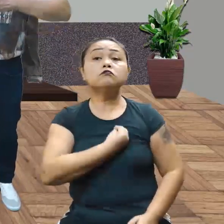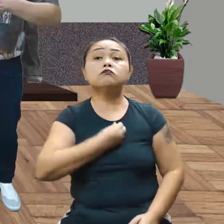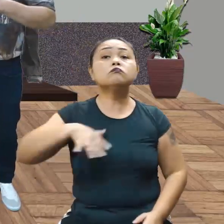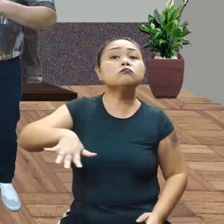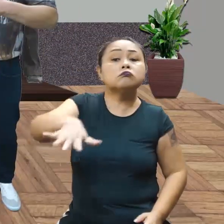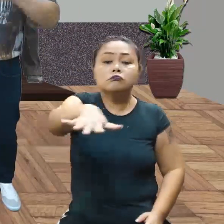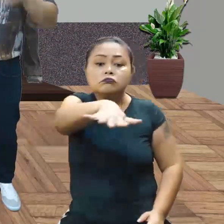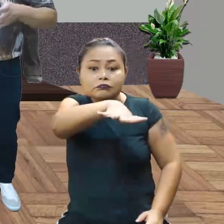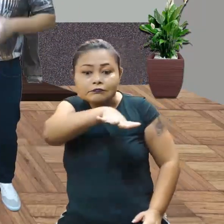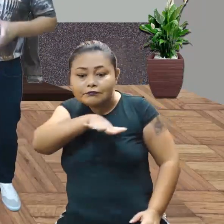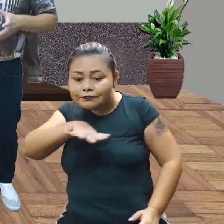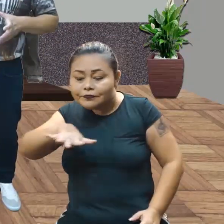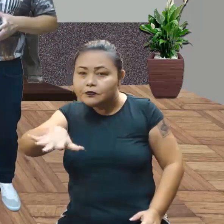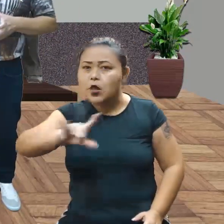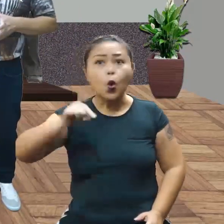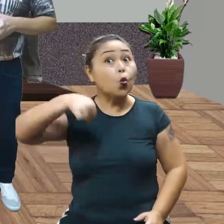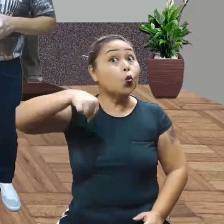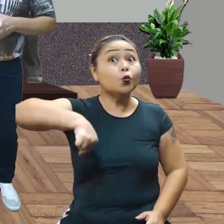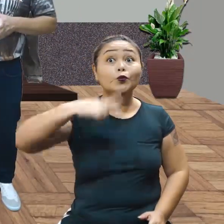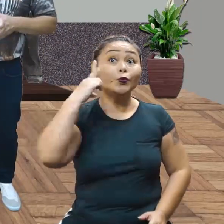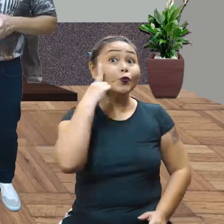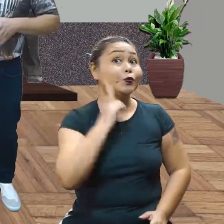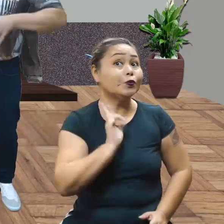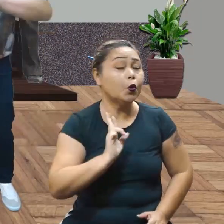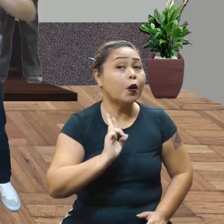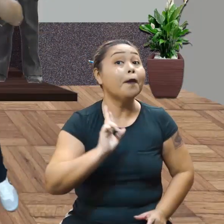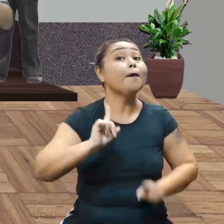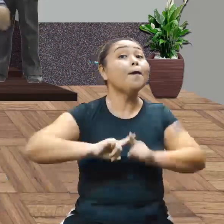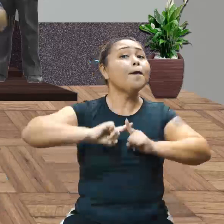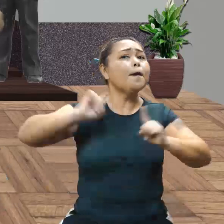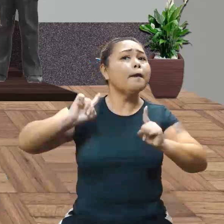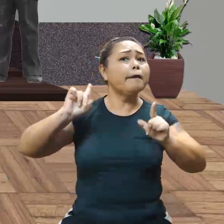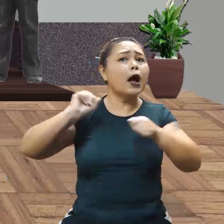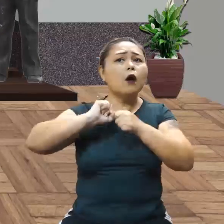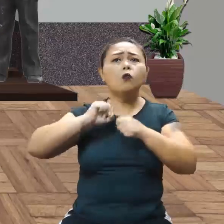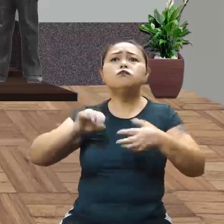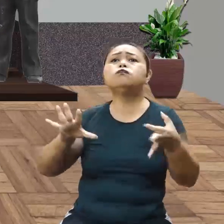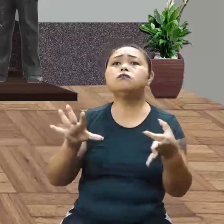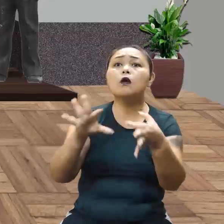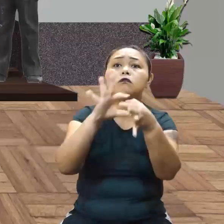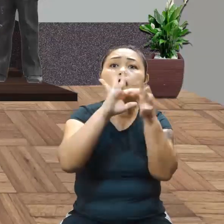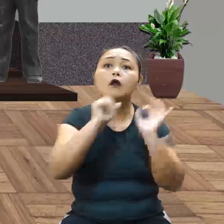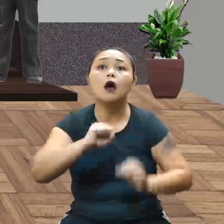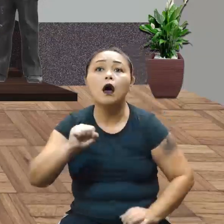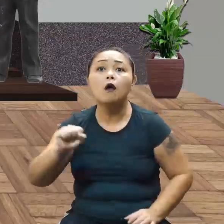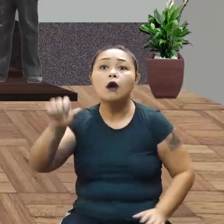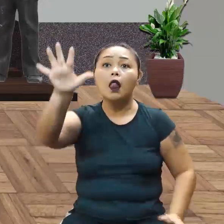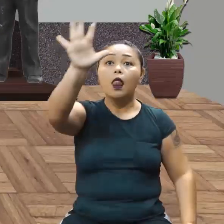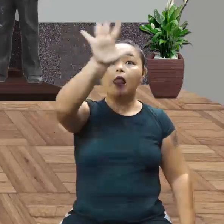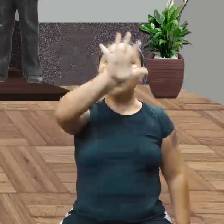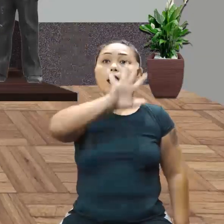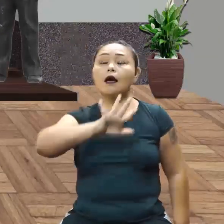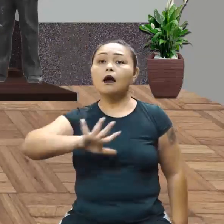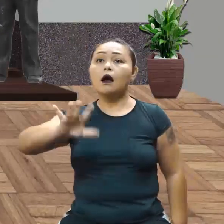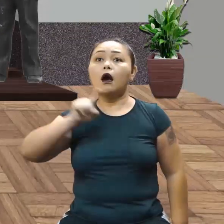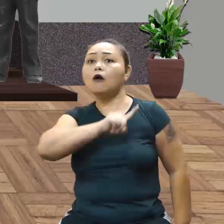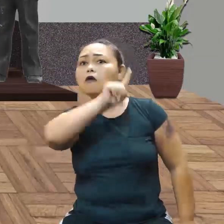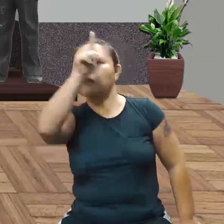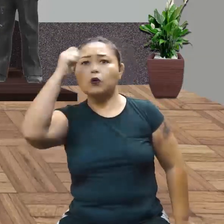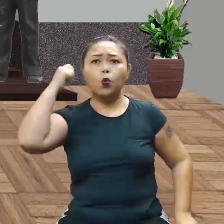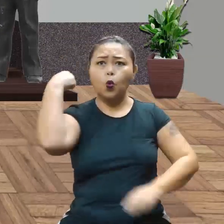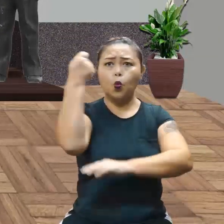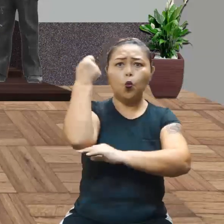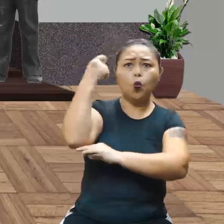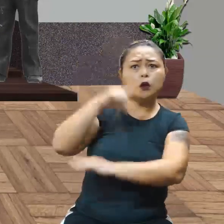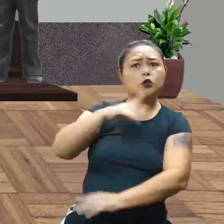nesse contexto não só daqui de Rondônia, mas dentro de um contexto nacional. É por isso que você chega lá no Rio Grande do